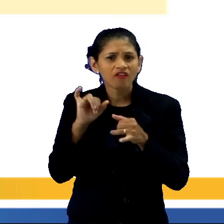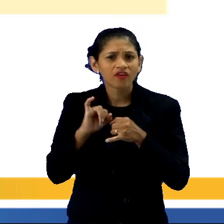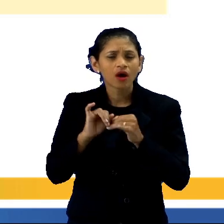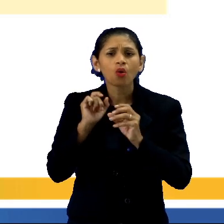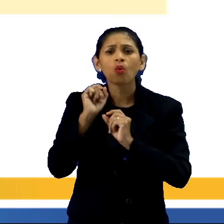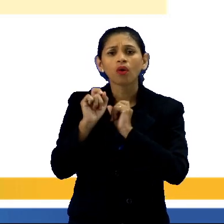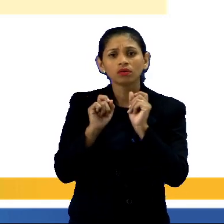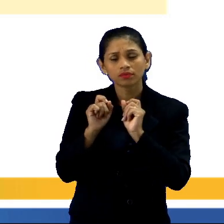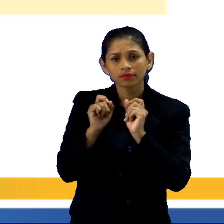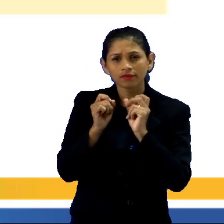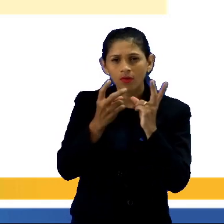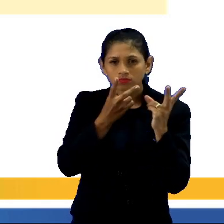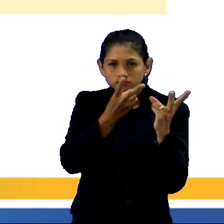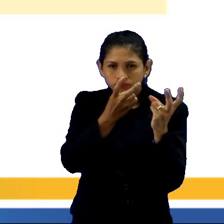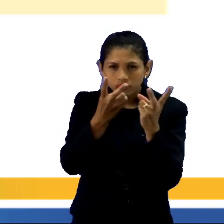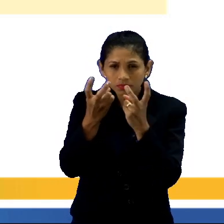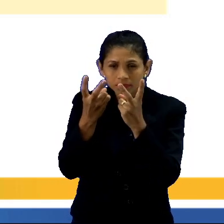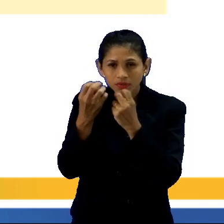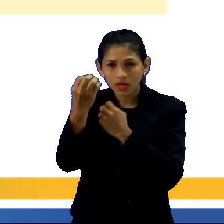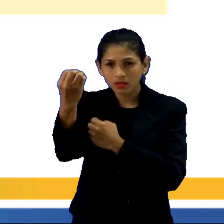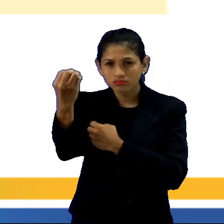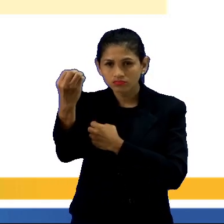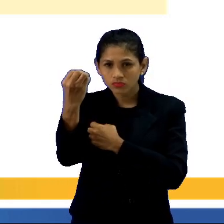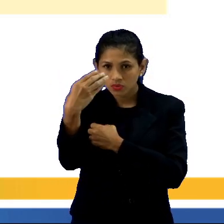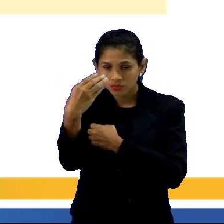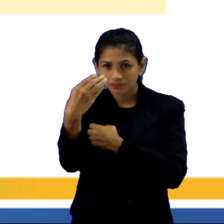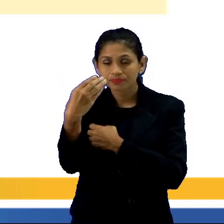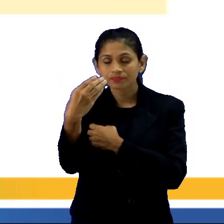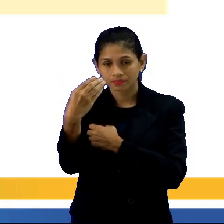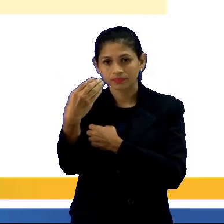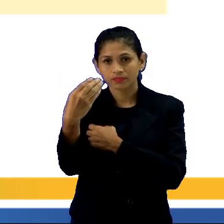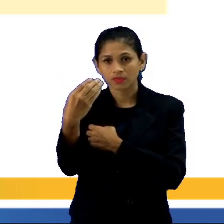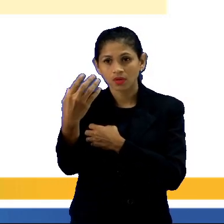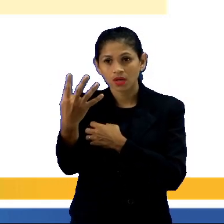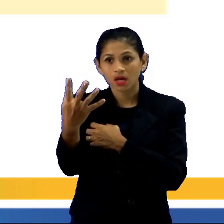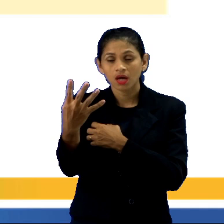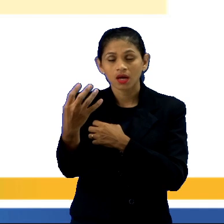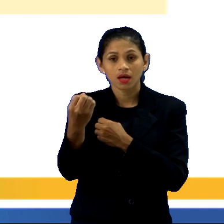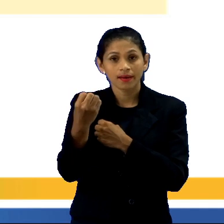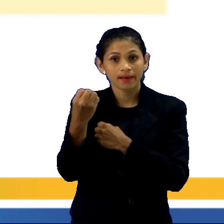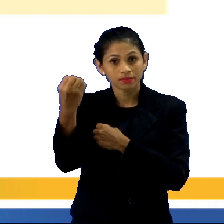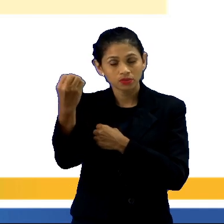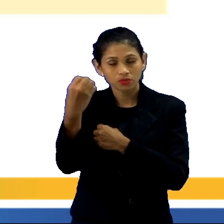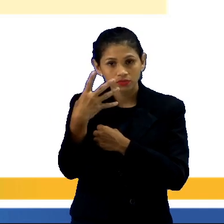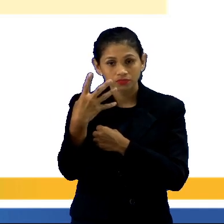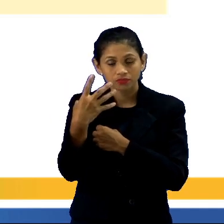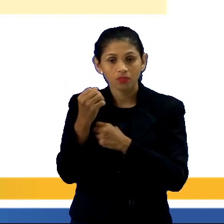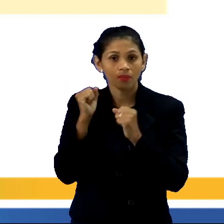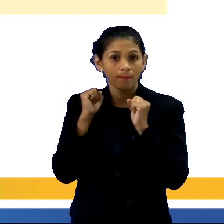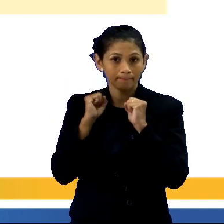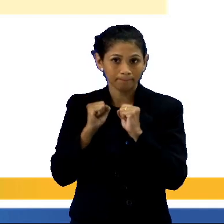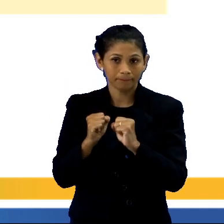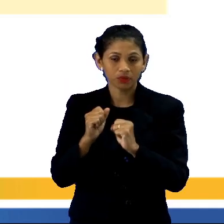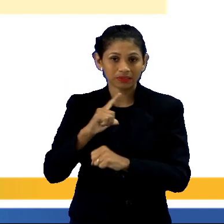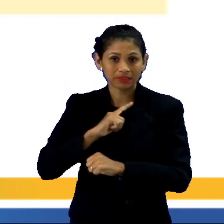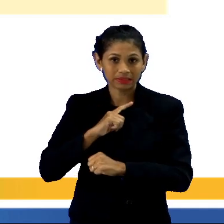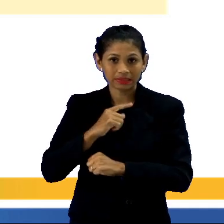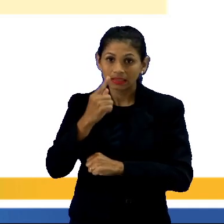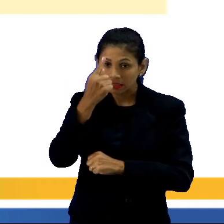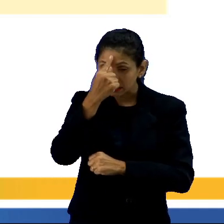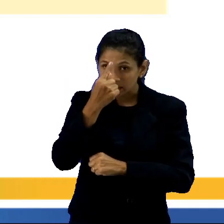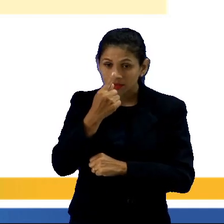sentido? Eles vão captar a luz e, conforme essa luz é captada, a gente pode ter a formação de